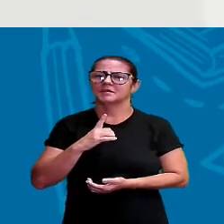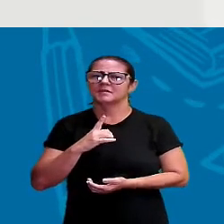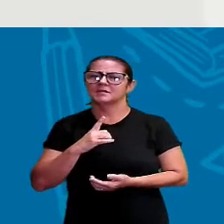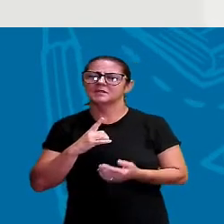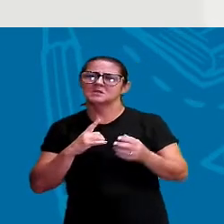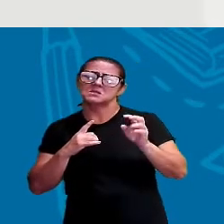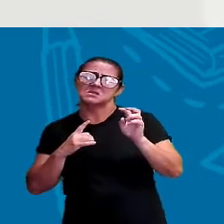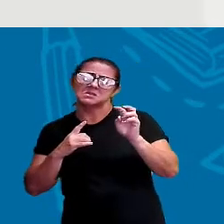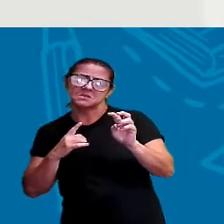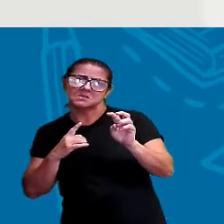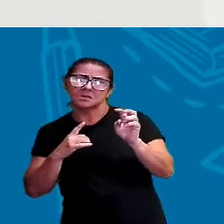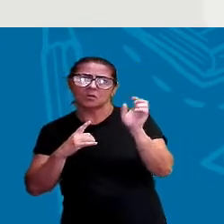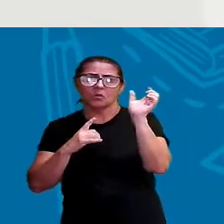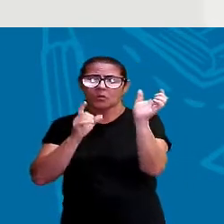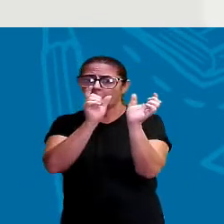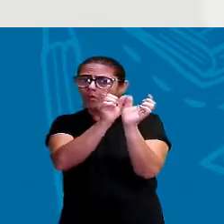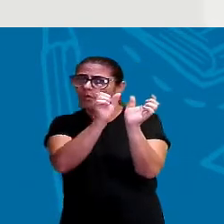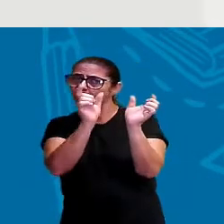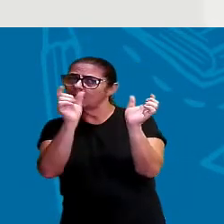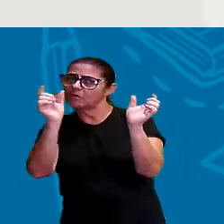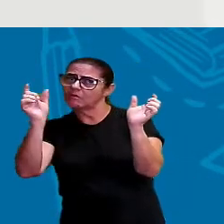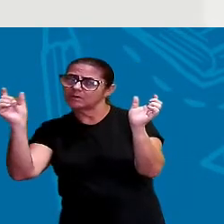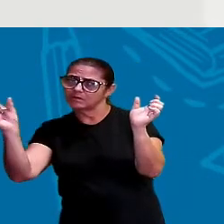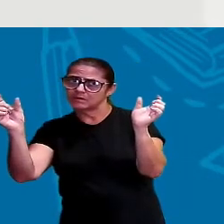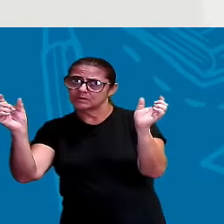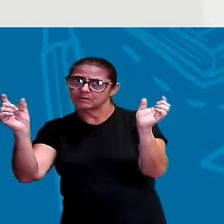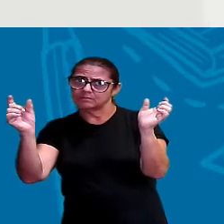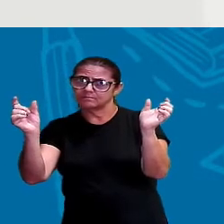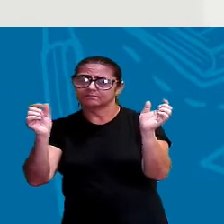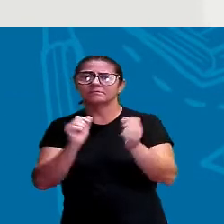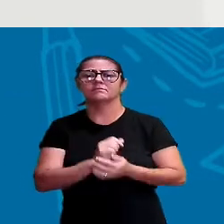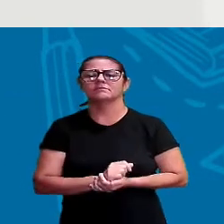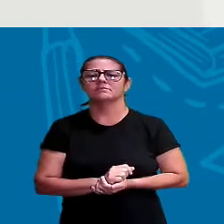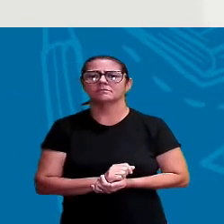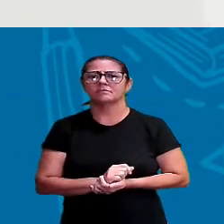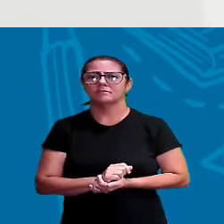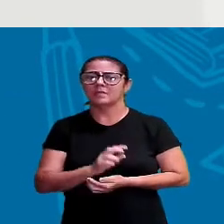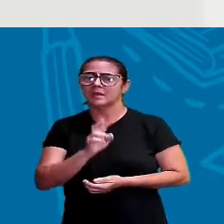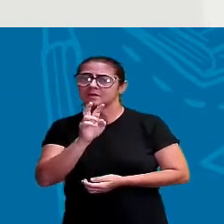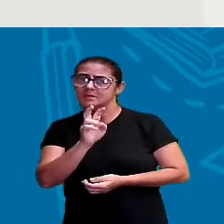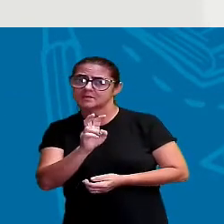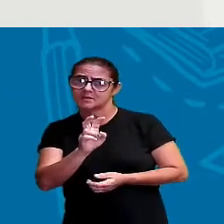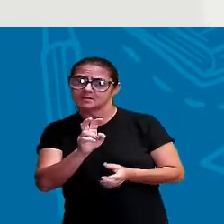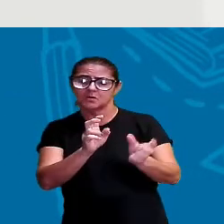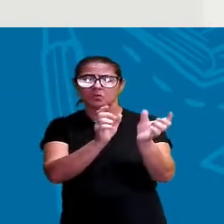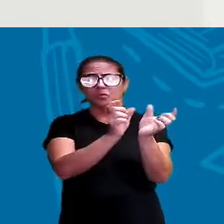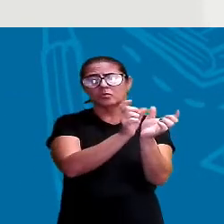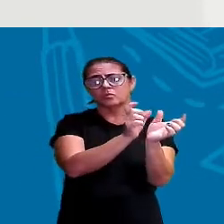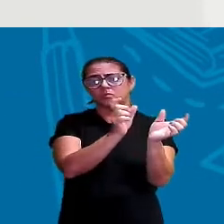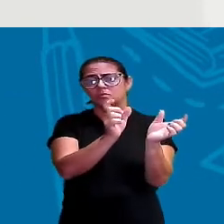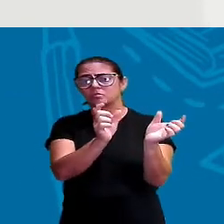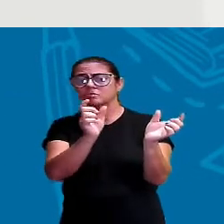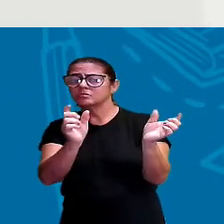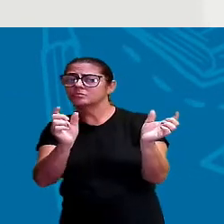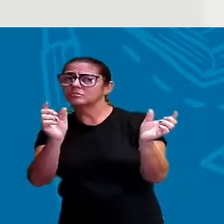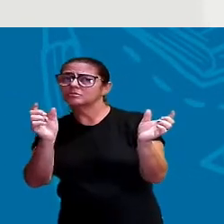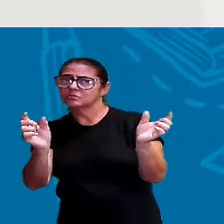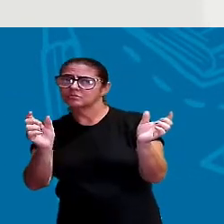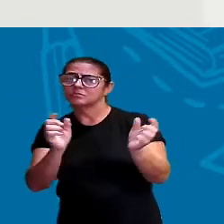máximo 5 quadrinhos. A tua historinha ele não passa mais que isso, porque senão já vai ser outra coisa, já vai ser outro